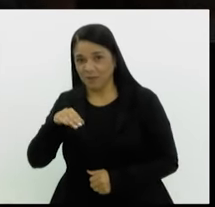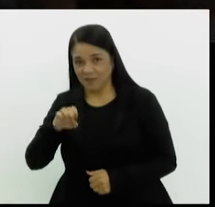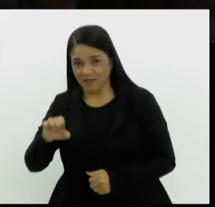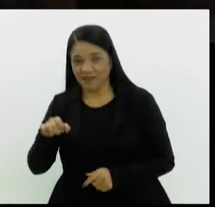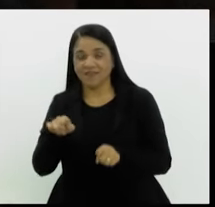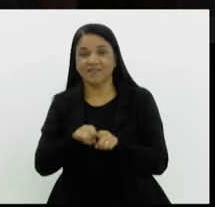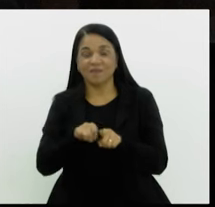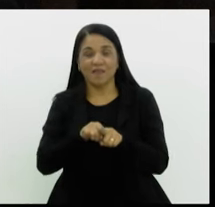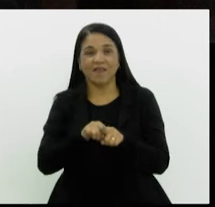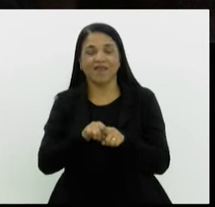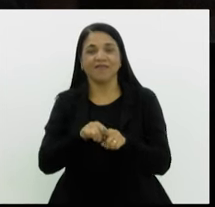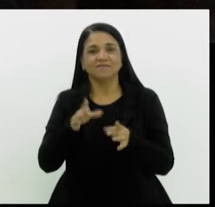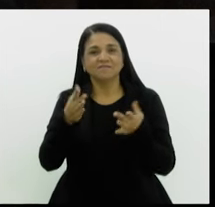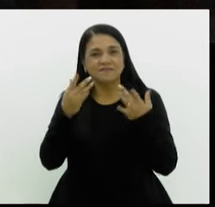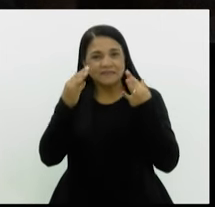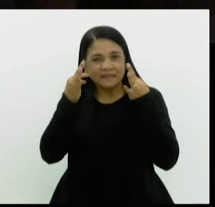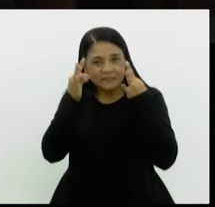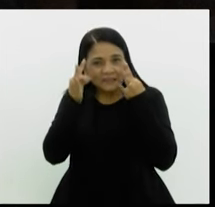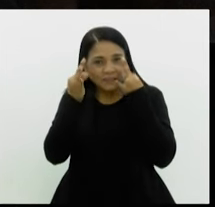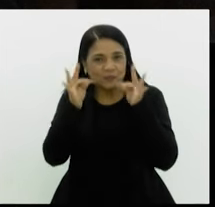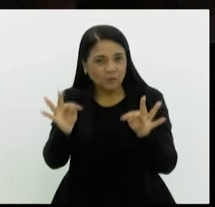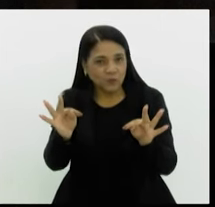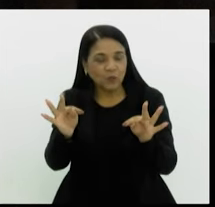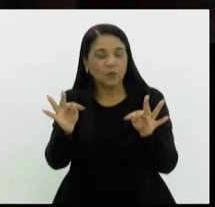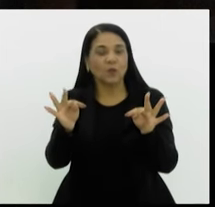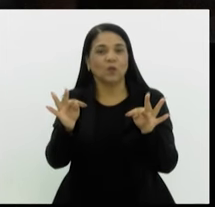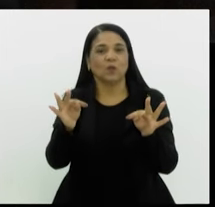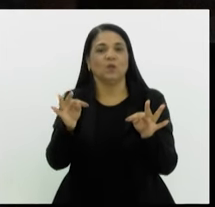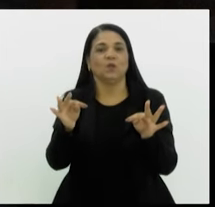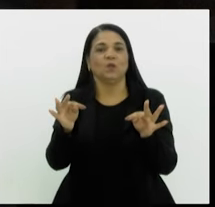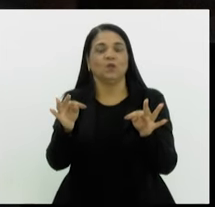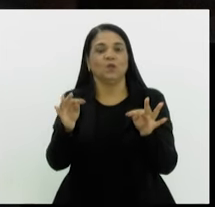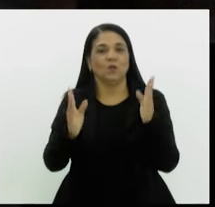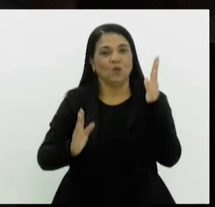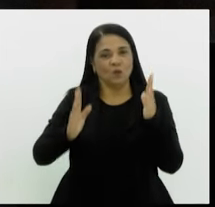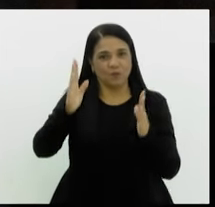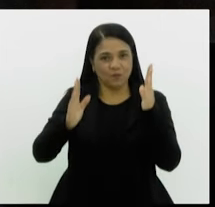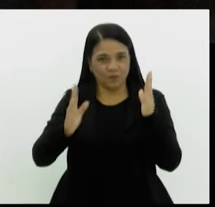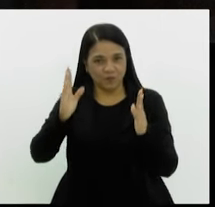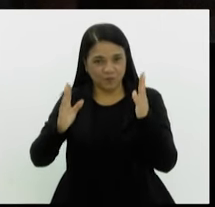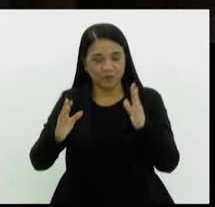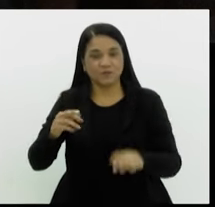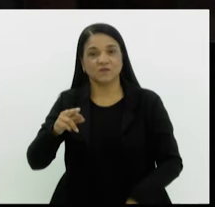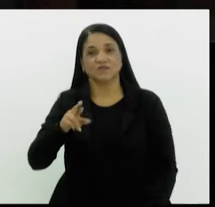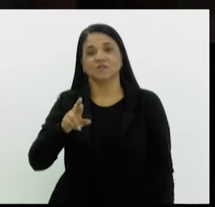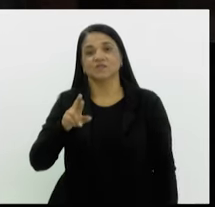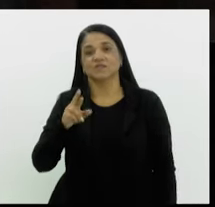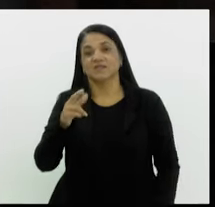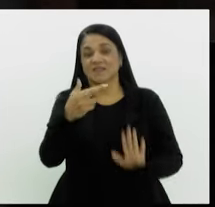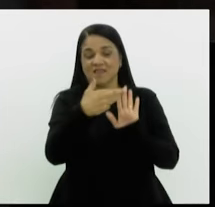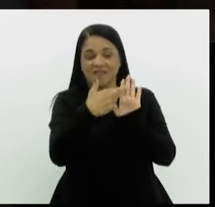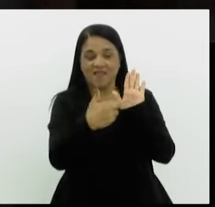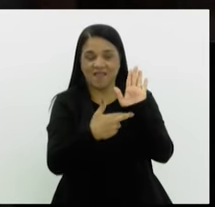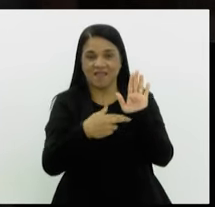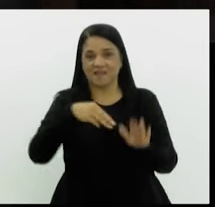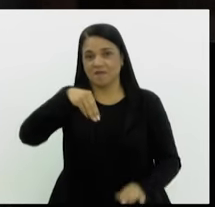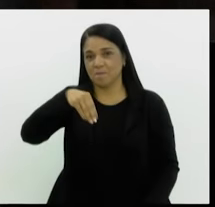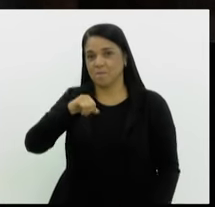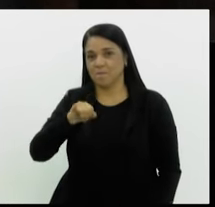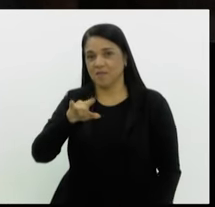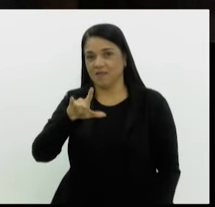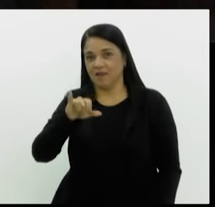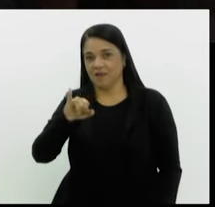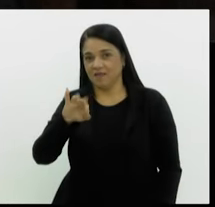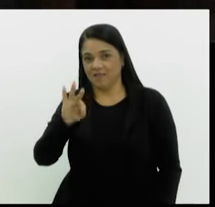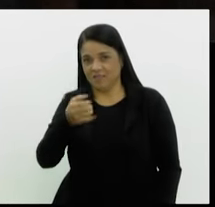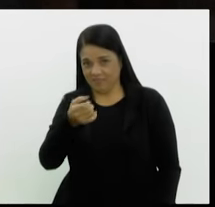do regime militar. O senhor viveu o regime militar. O senhor viveu, que eu digo, o senhor não é responsável pelo regime militar,